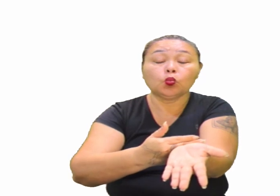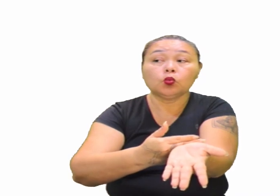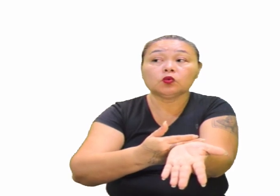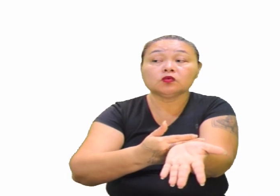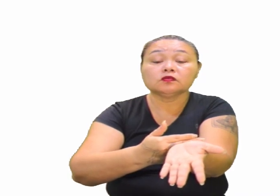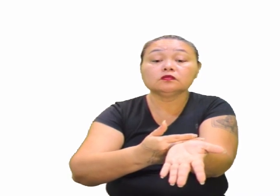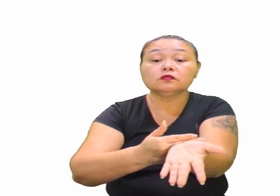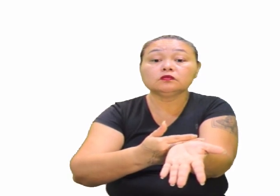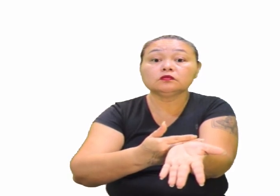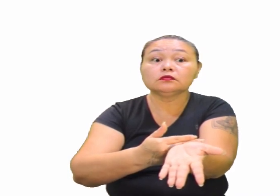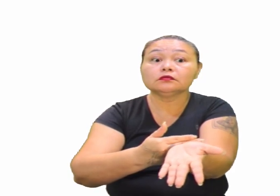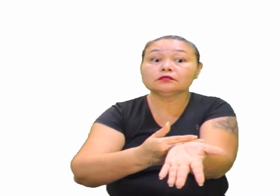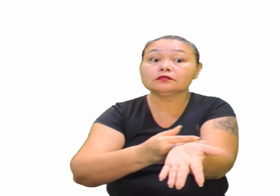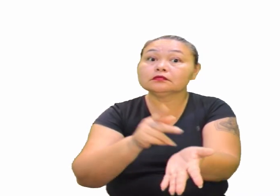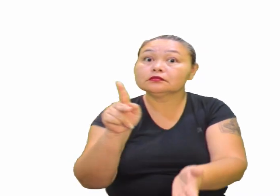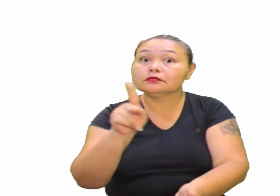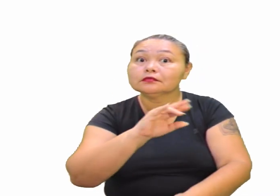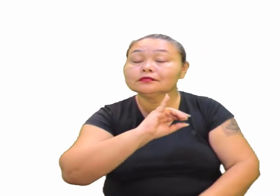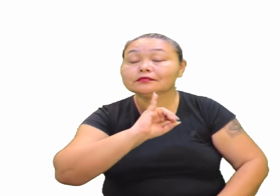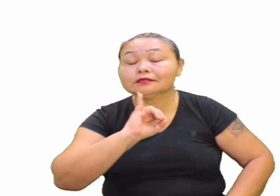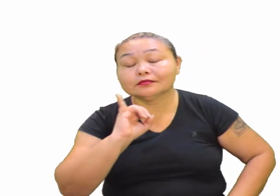Professor! Oi!